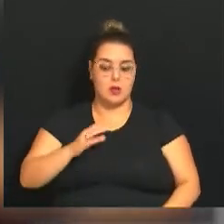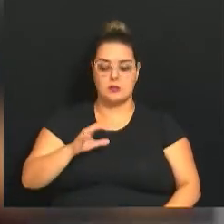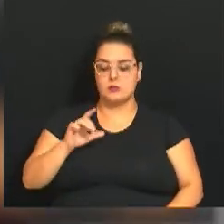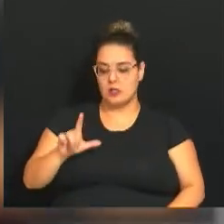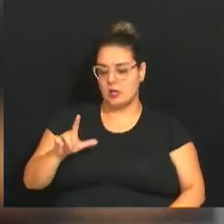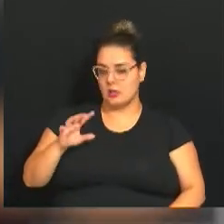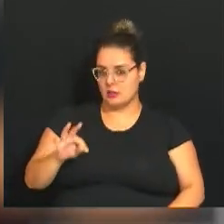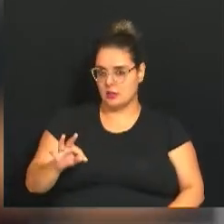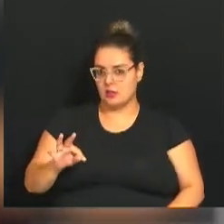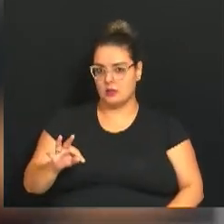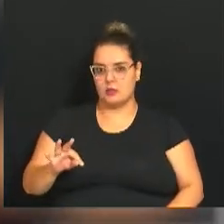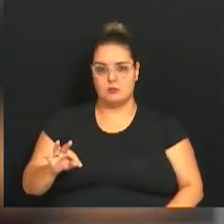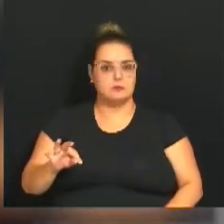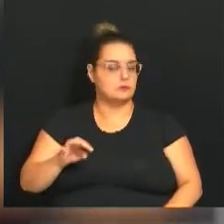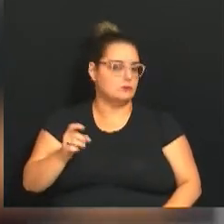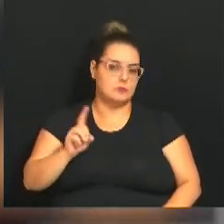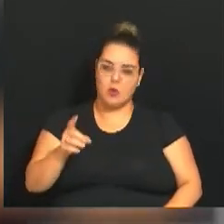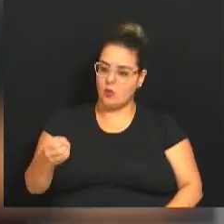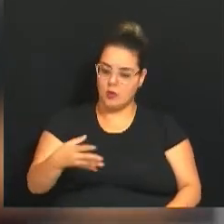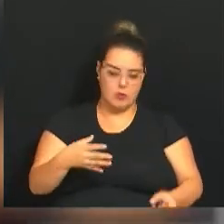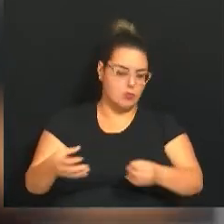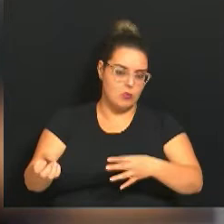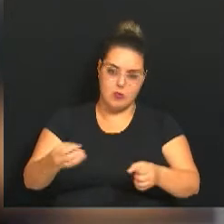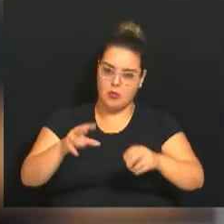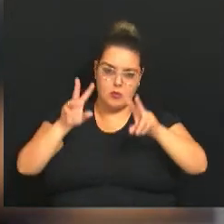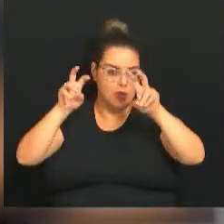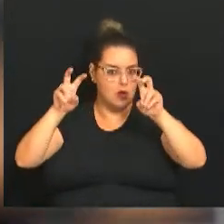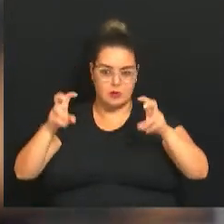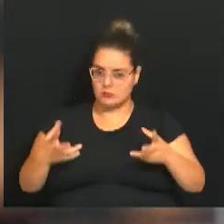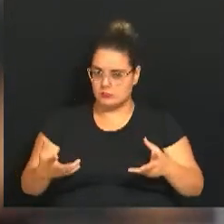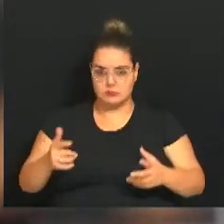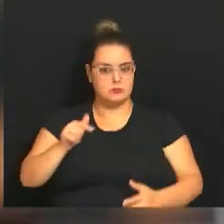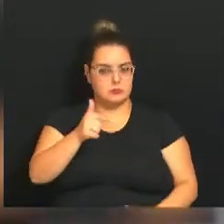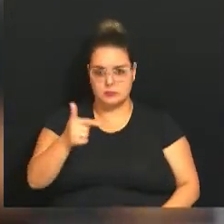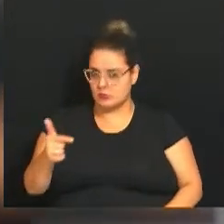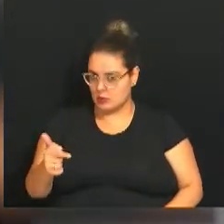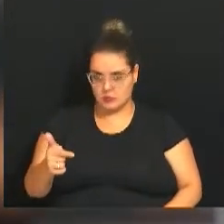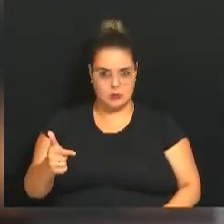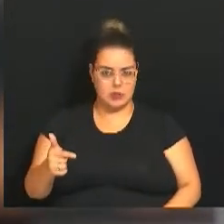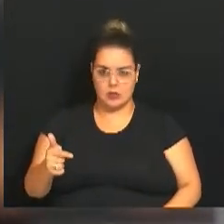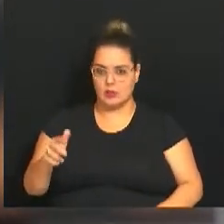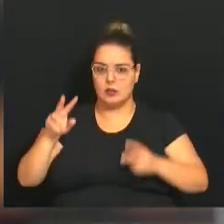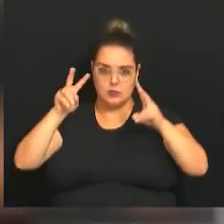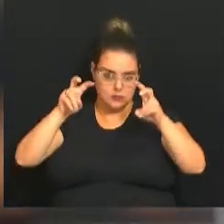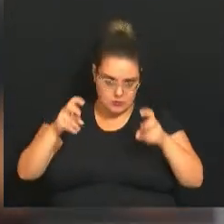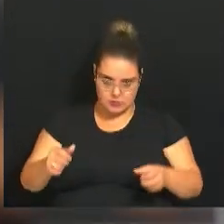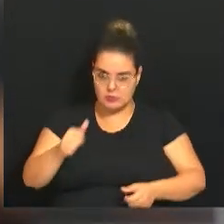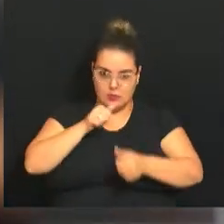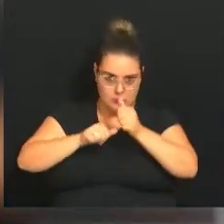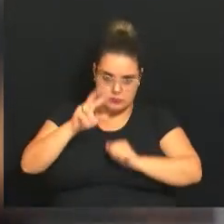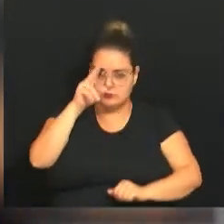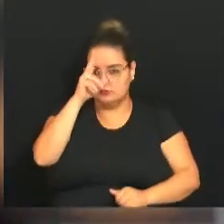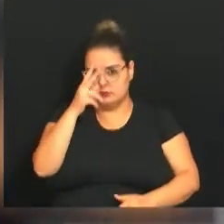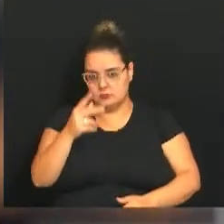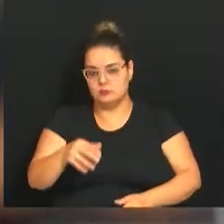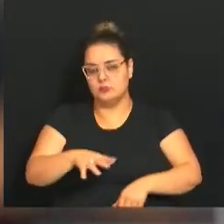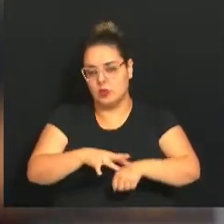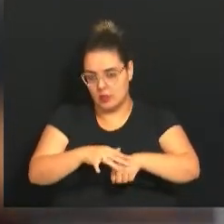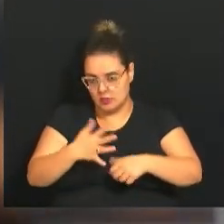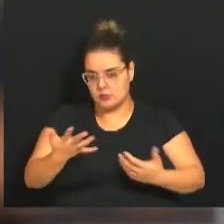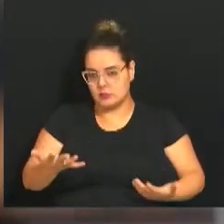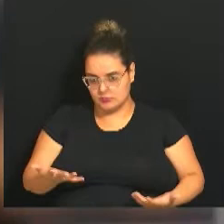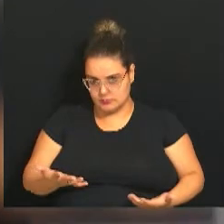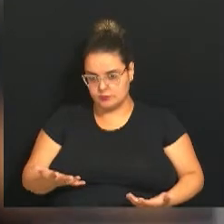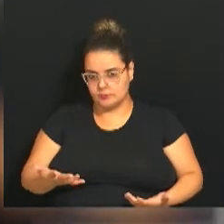completamente desatualizada em relação a esse tema, não tem a atualização que seria necessária do texto legal, então